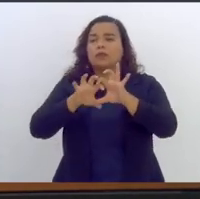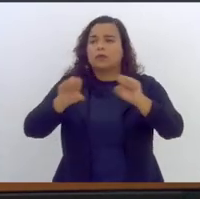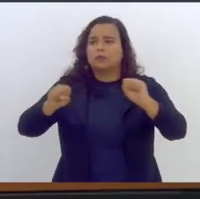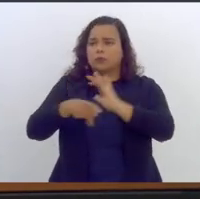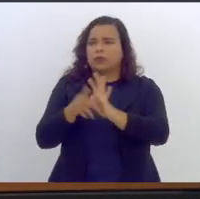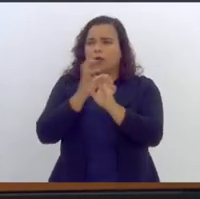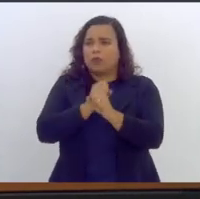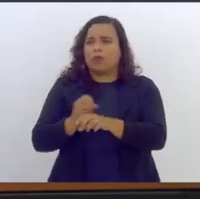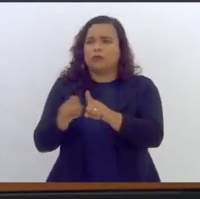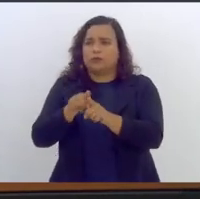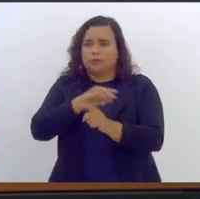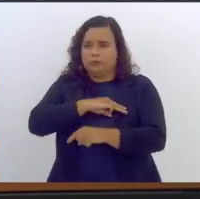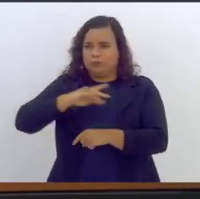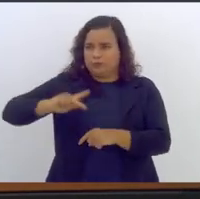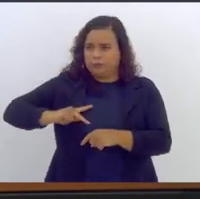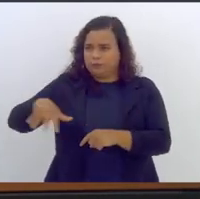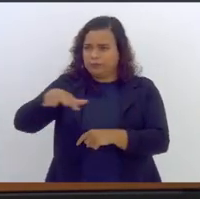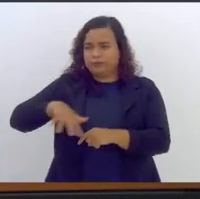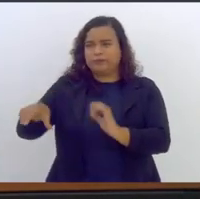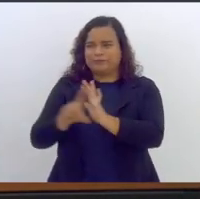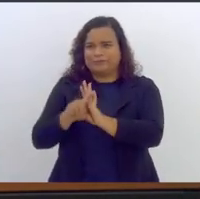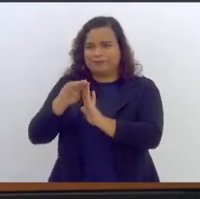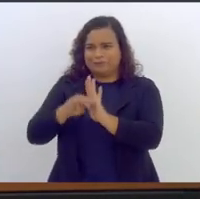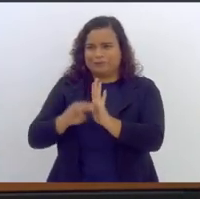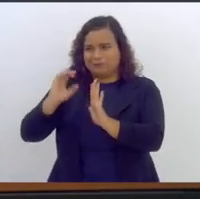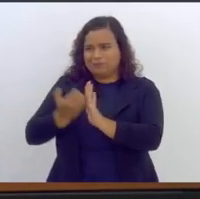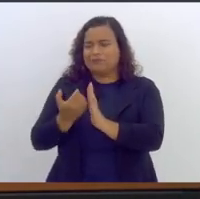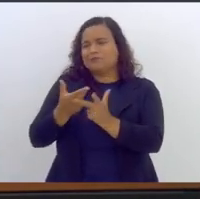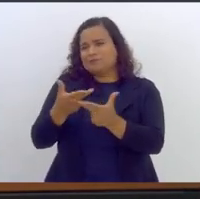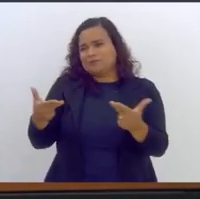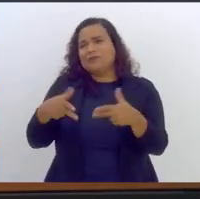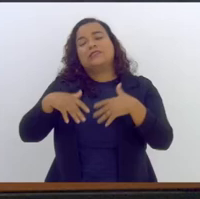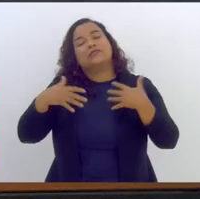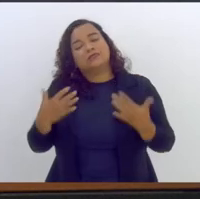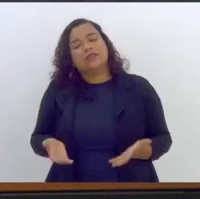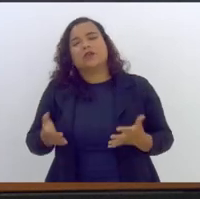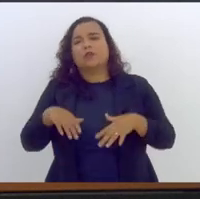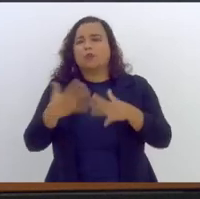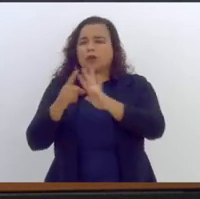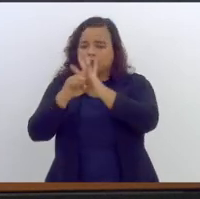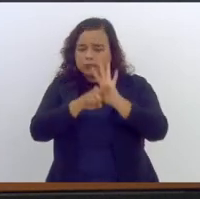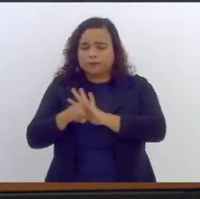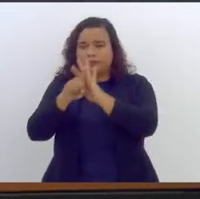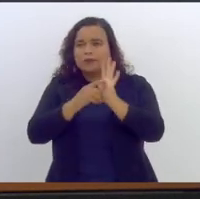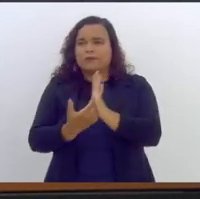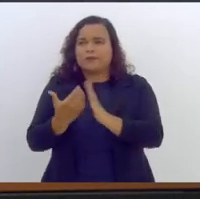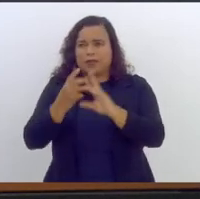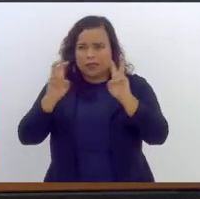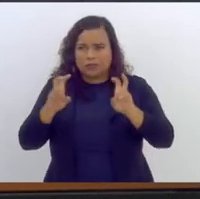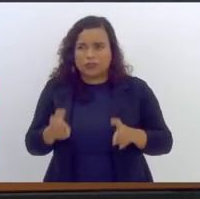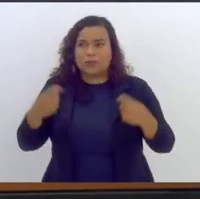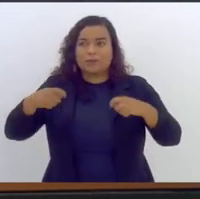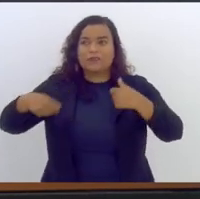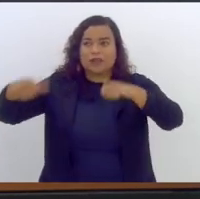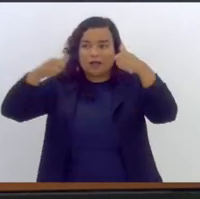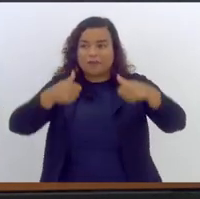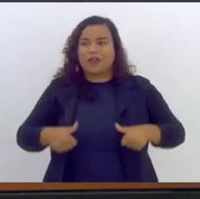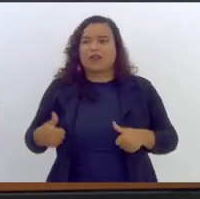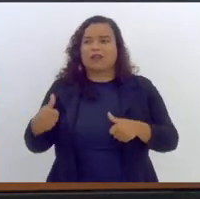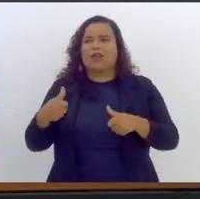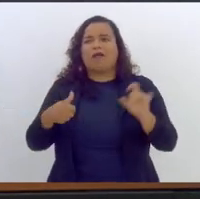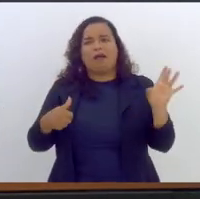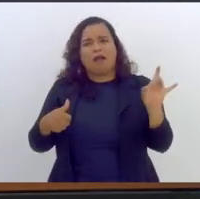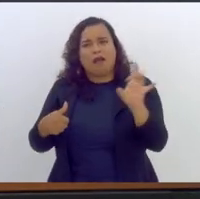Ministério Público na Seara da improbidade administrativa então quando a gente se debruça sobre essas questões a gente precisa avaliar cada